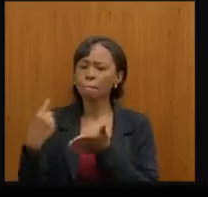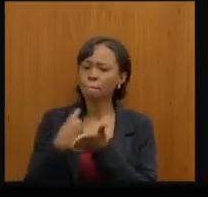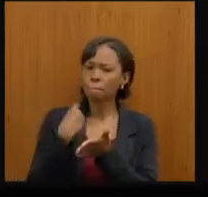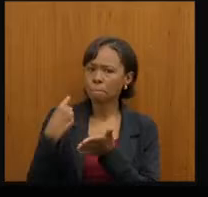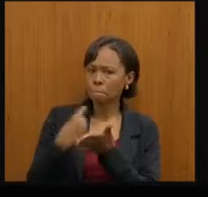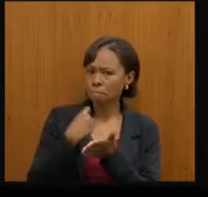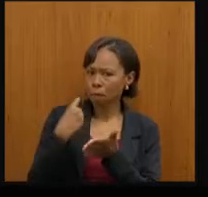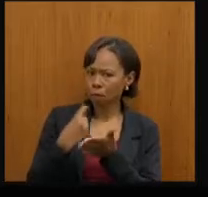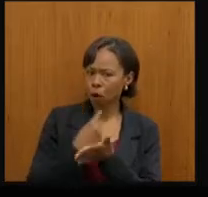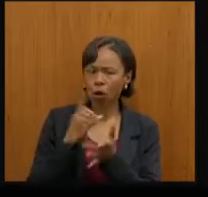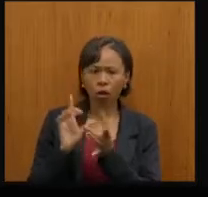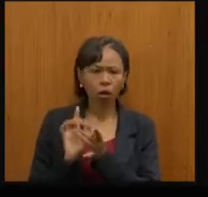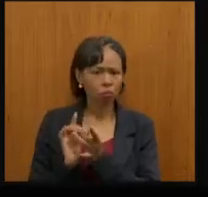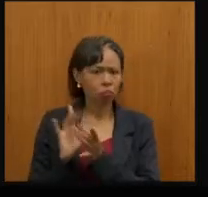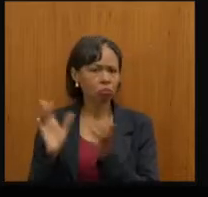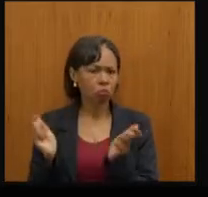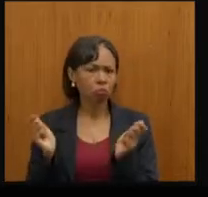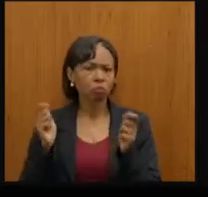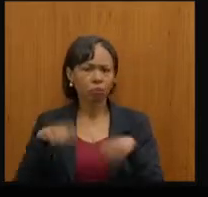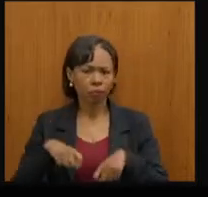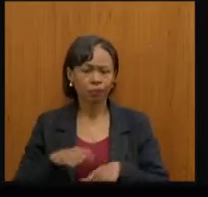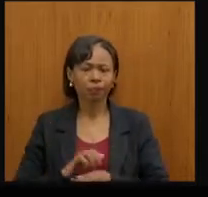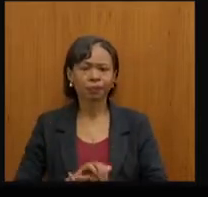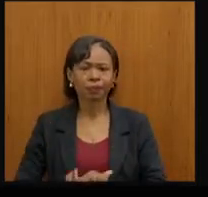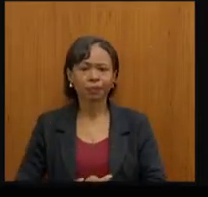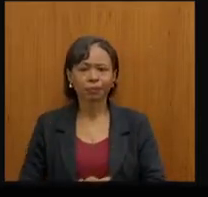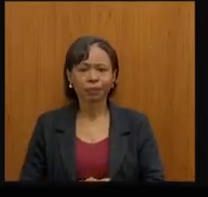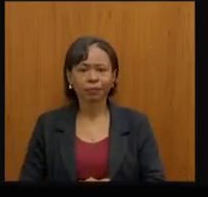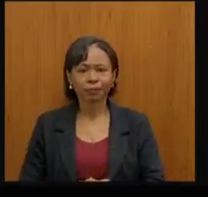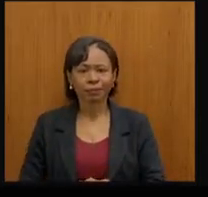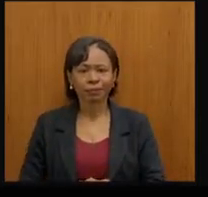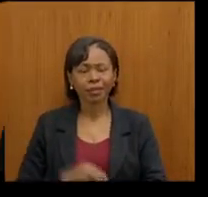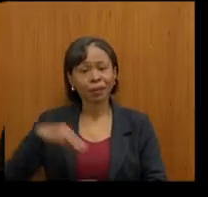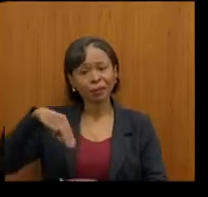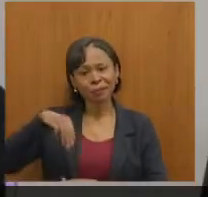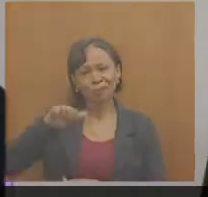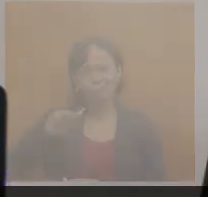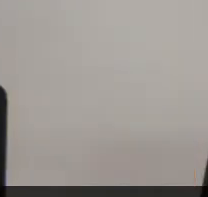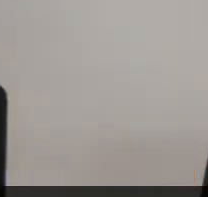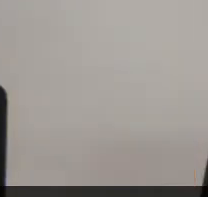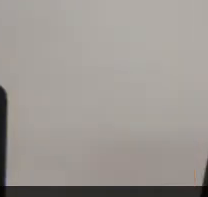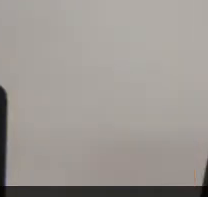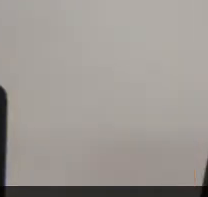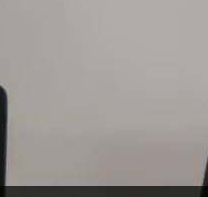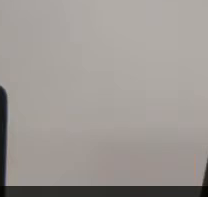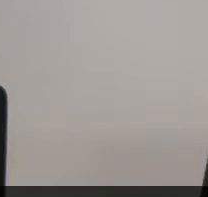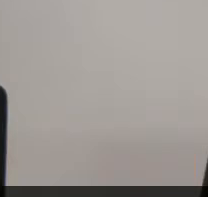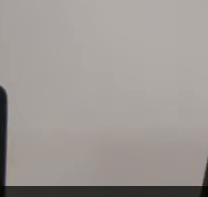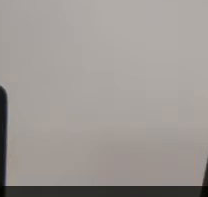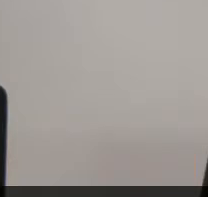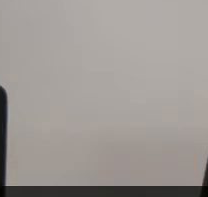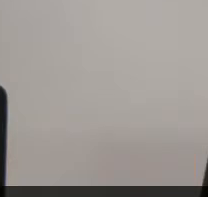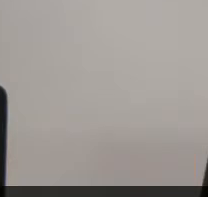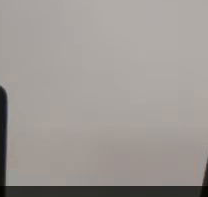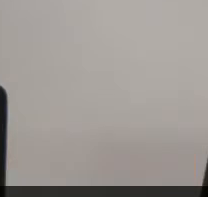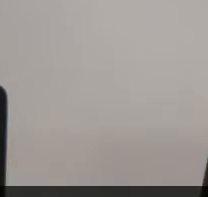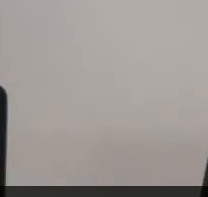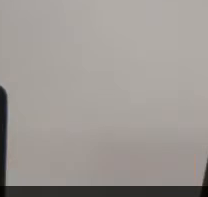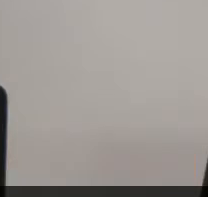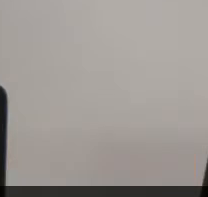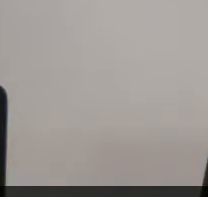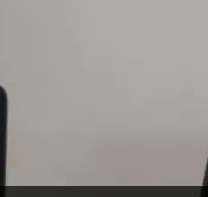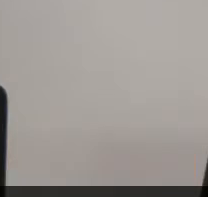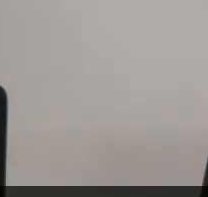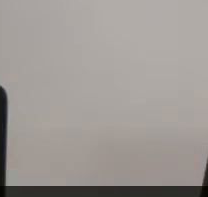pergunta estou à disposição madu Macedo muito obrigada pela